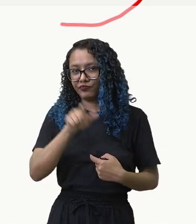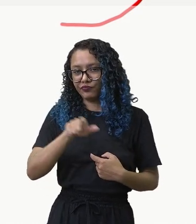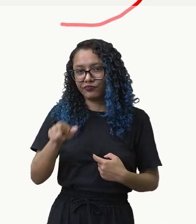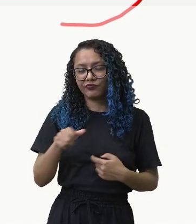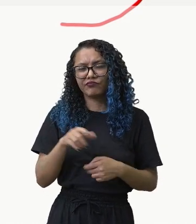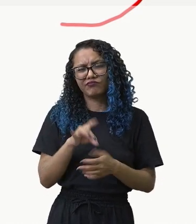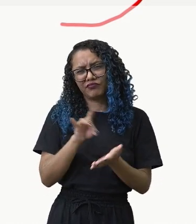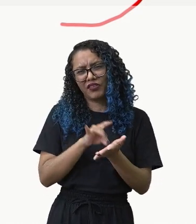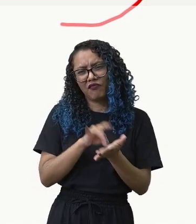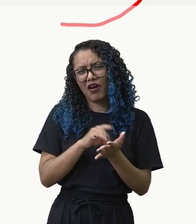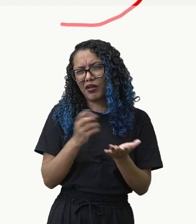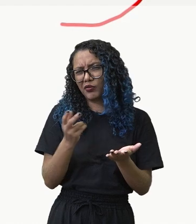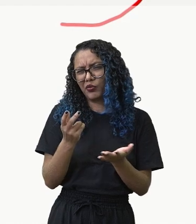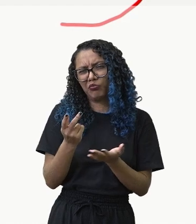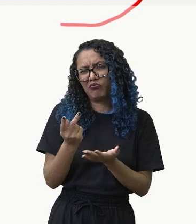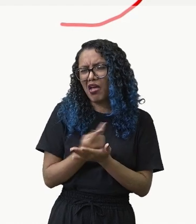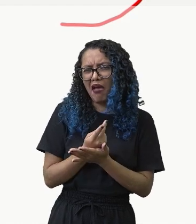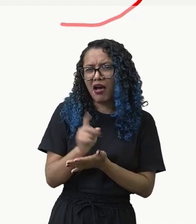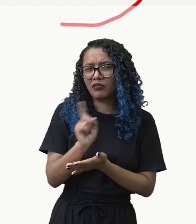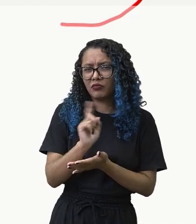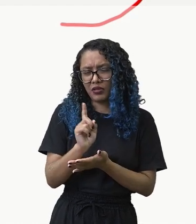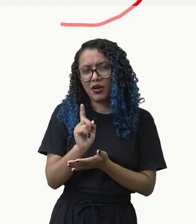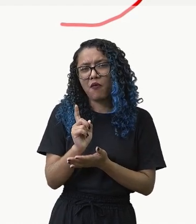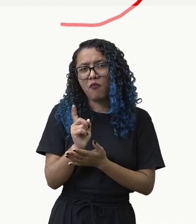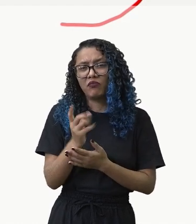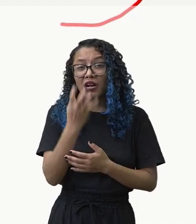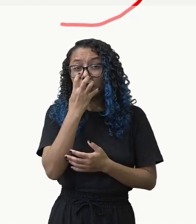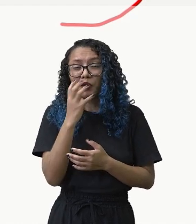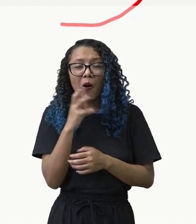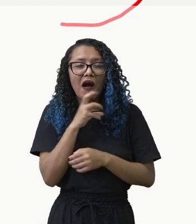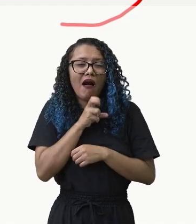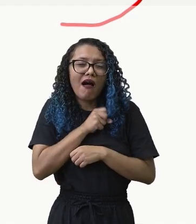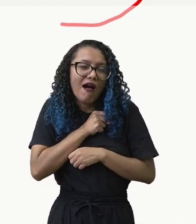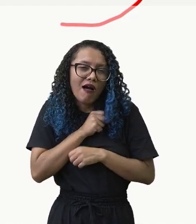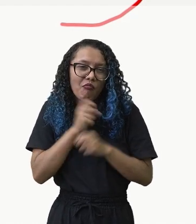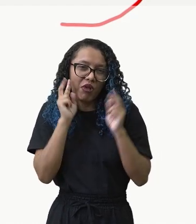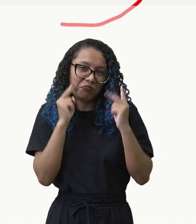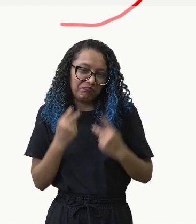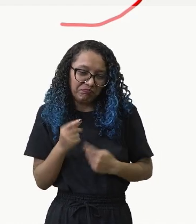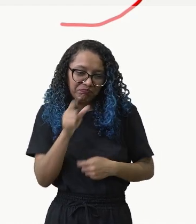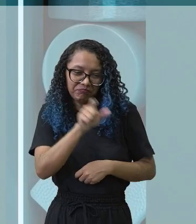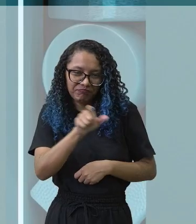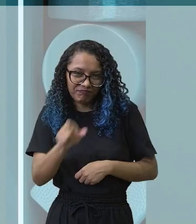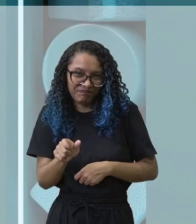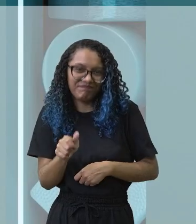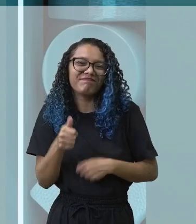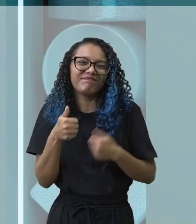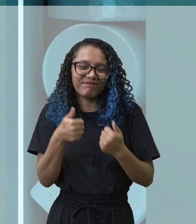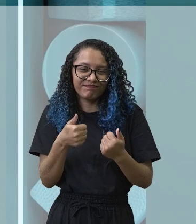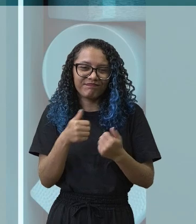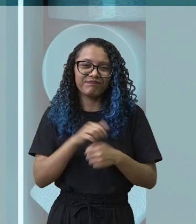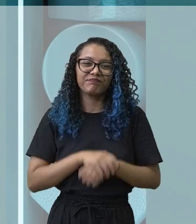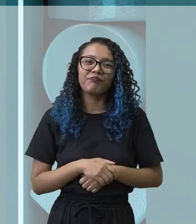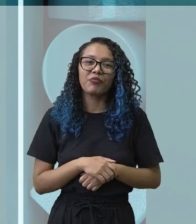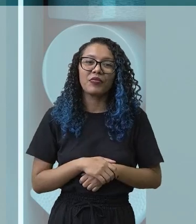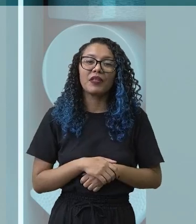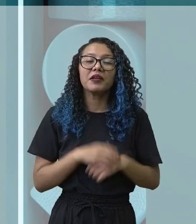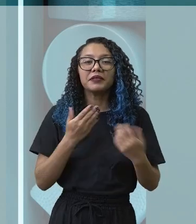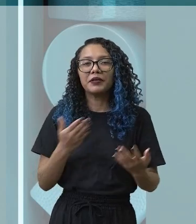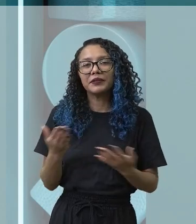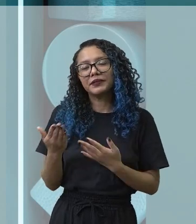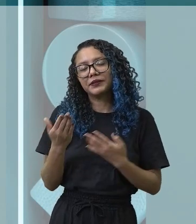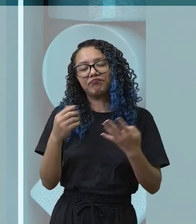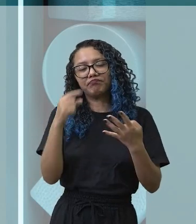vou dizer que está errado os cachorros adoram seres humanos é isso com esses quatro com essas quatro